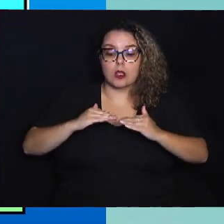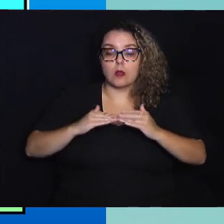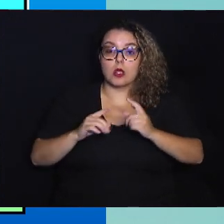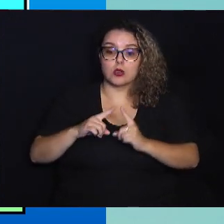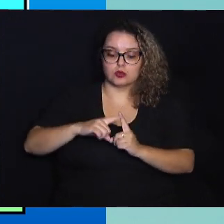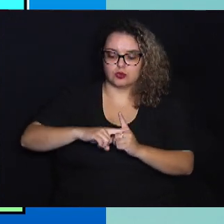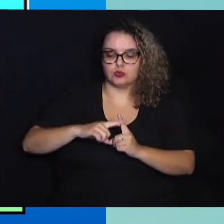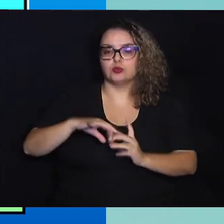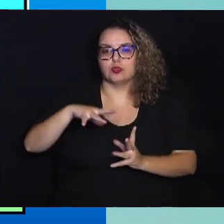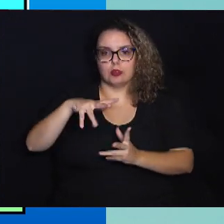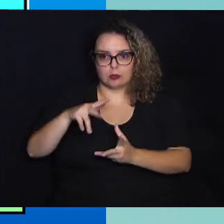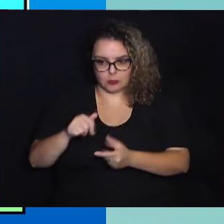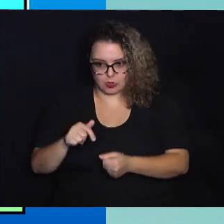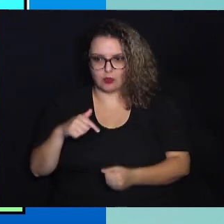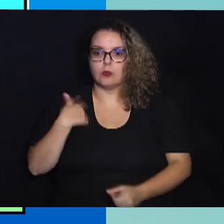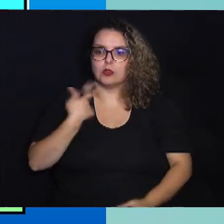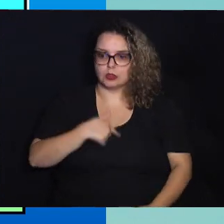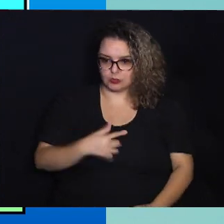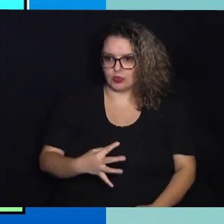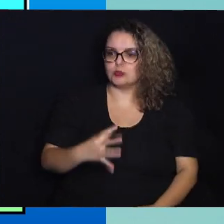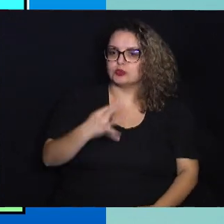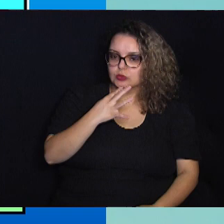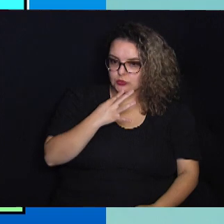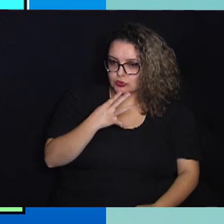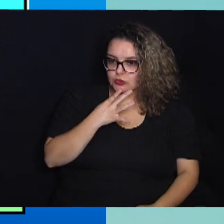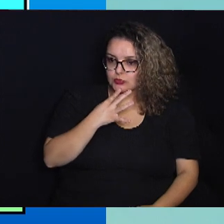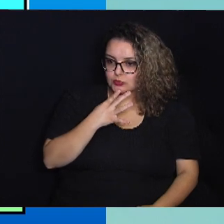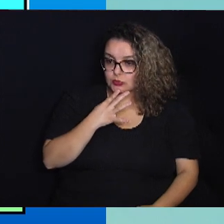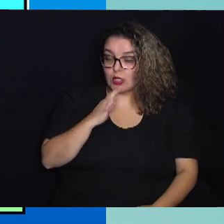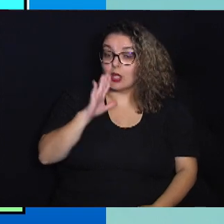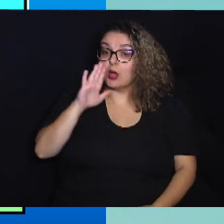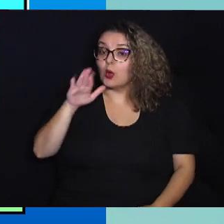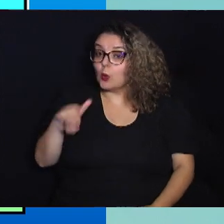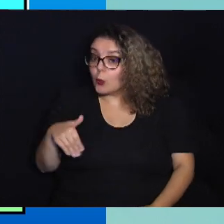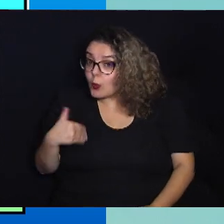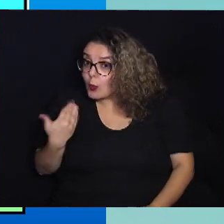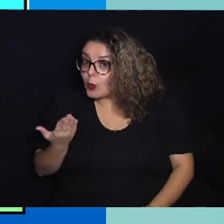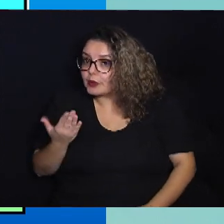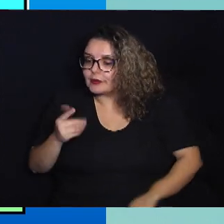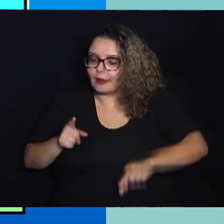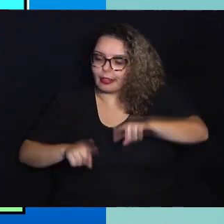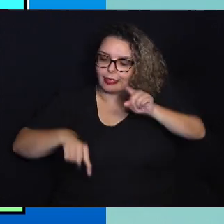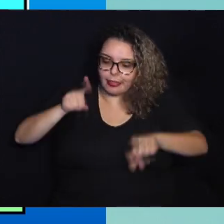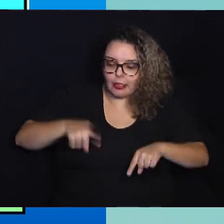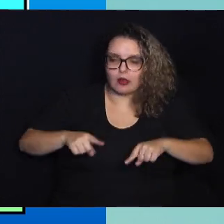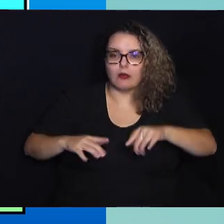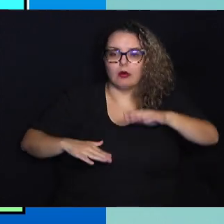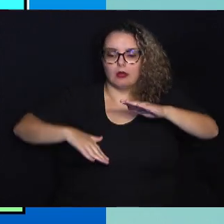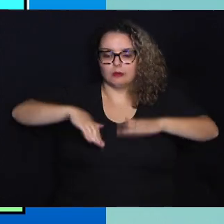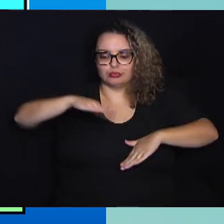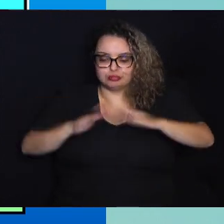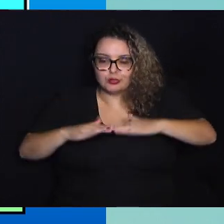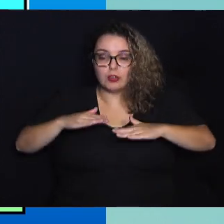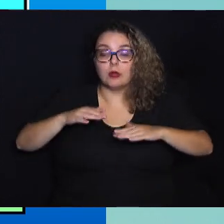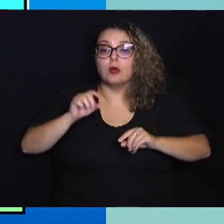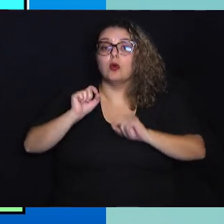é, da temperatura do planeta, que é o que nós conhecemos, né? Quando há esse